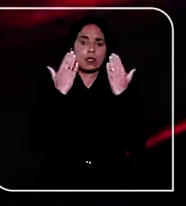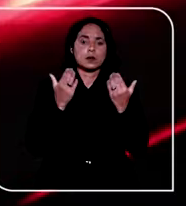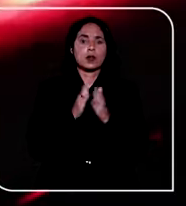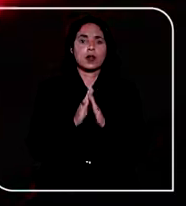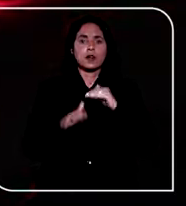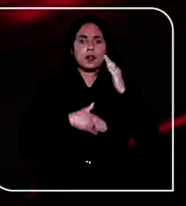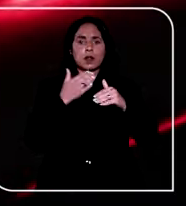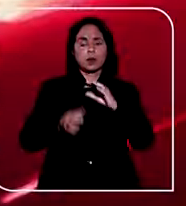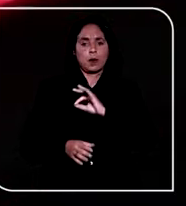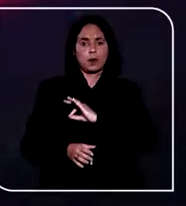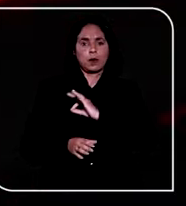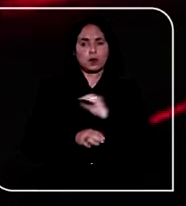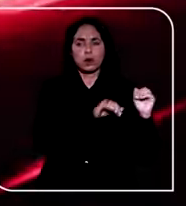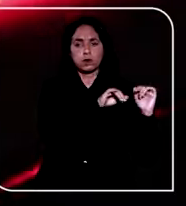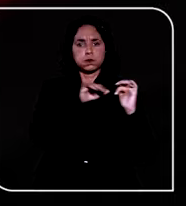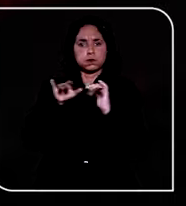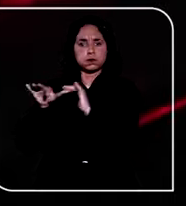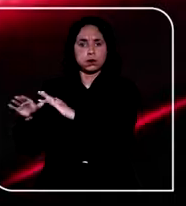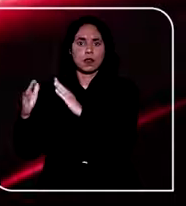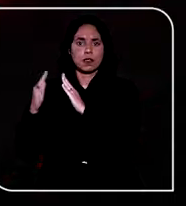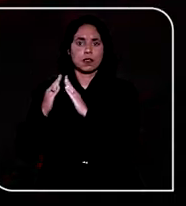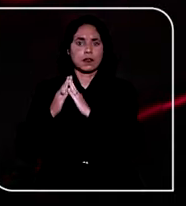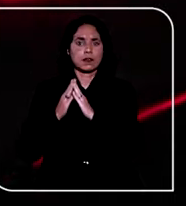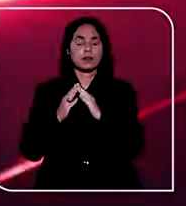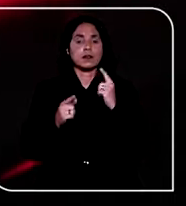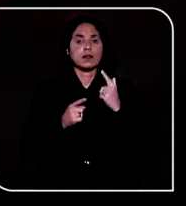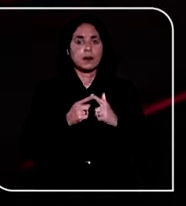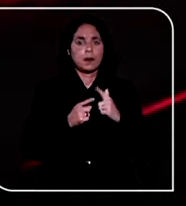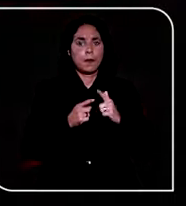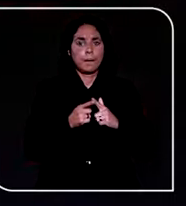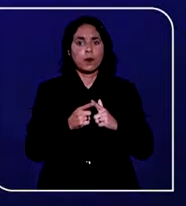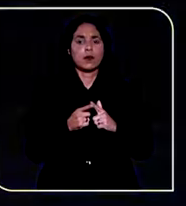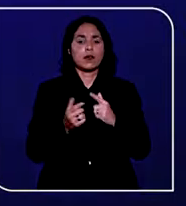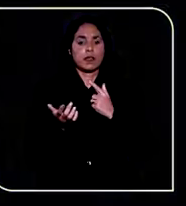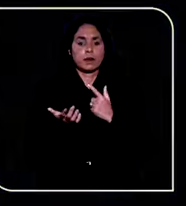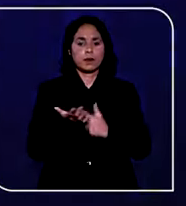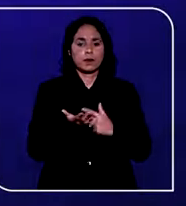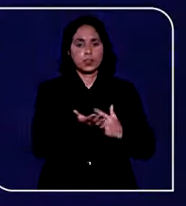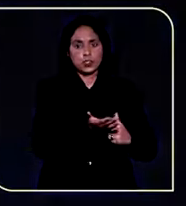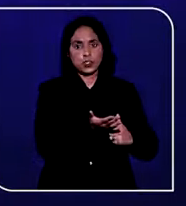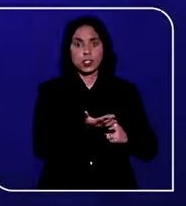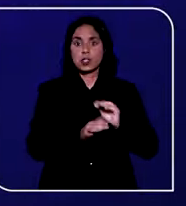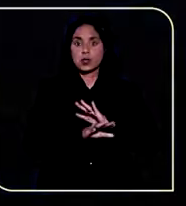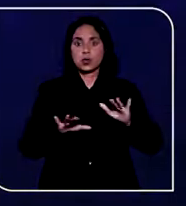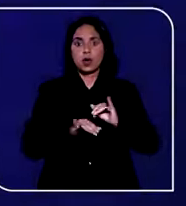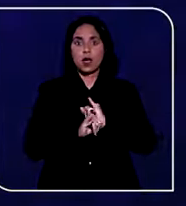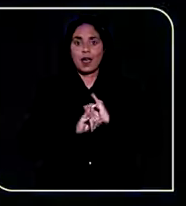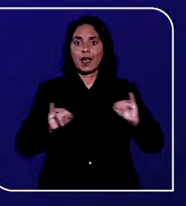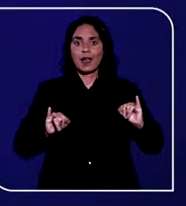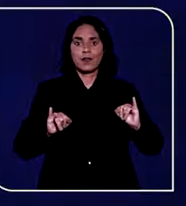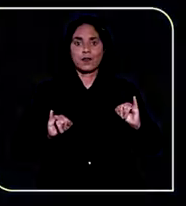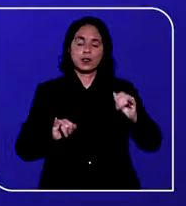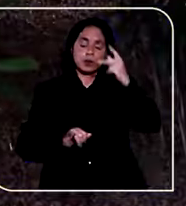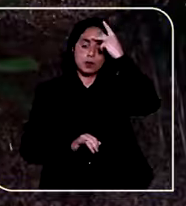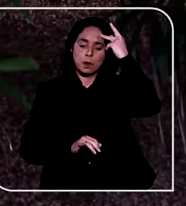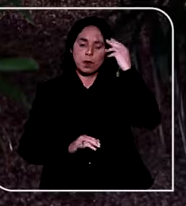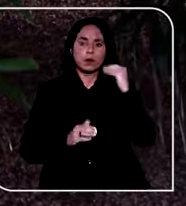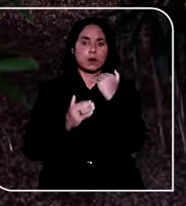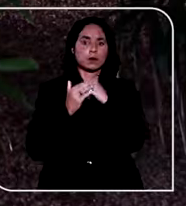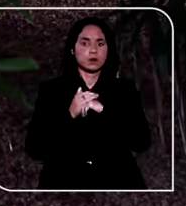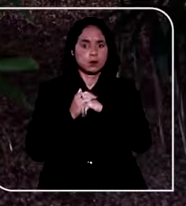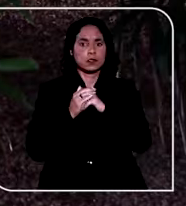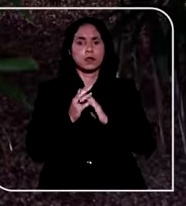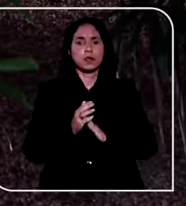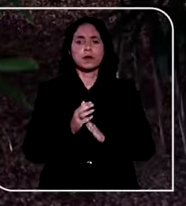a entrada dos policiais na residência porque a diligência se baseou somente em informações provenientes de uma denúncia anônima a